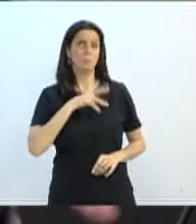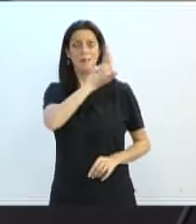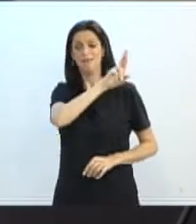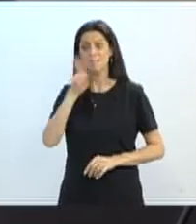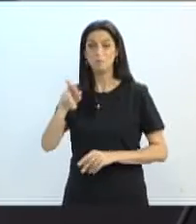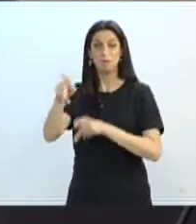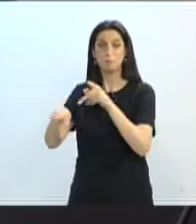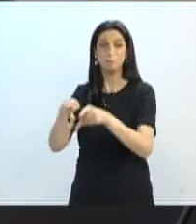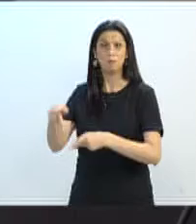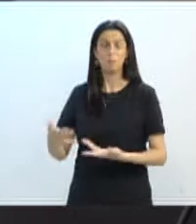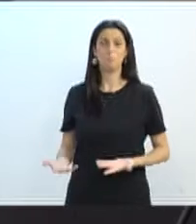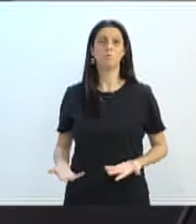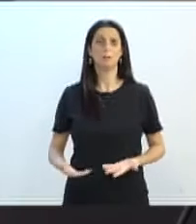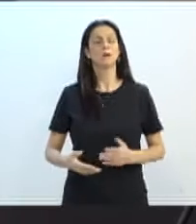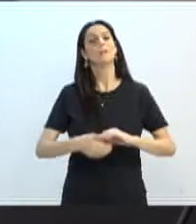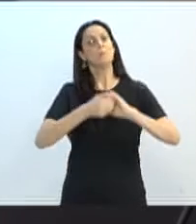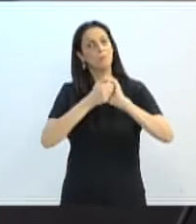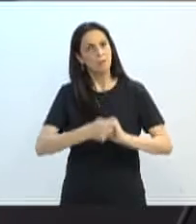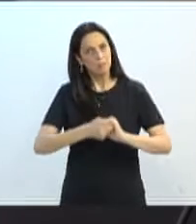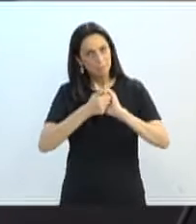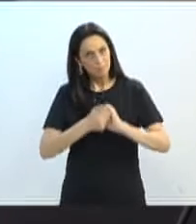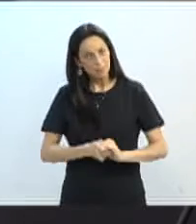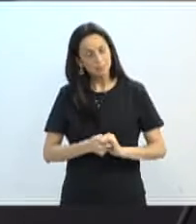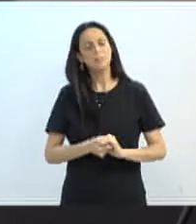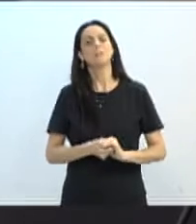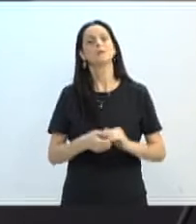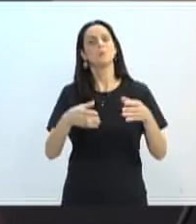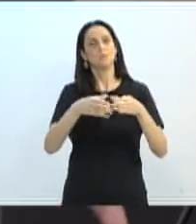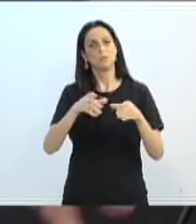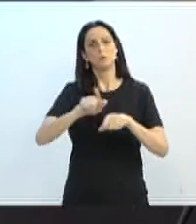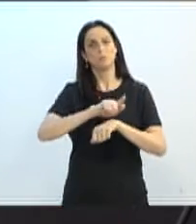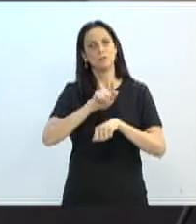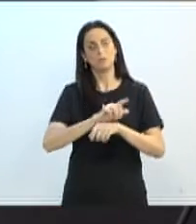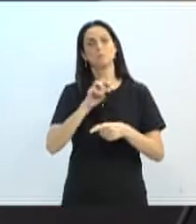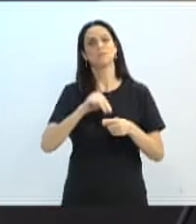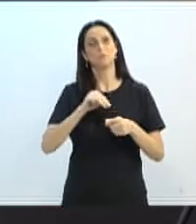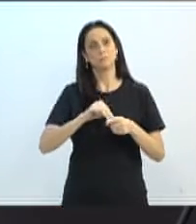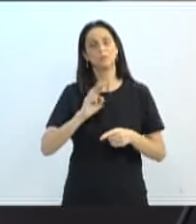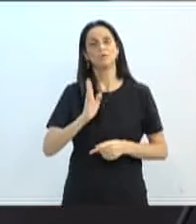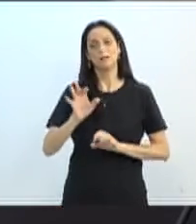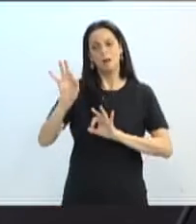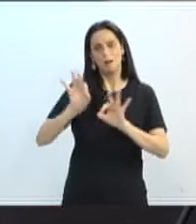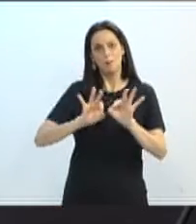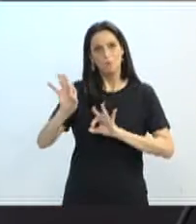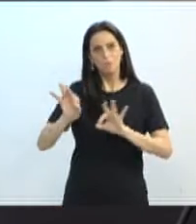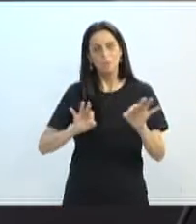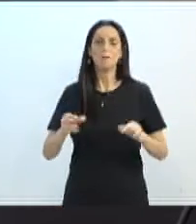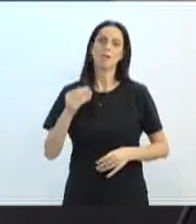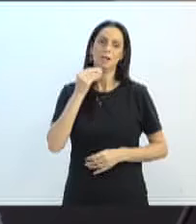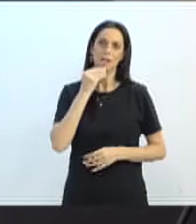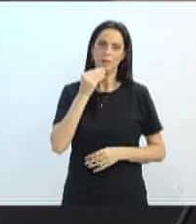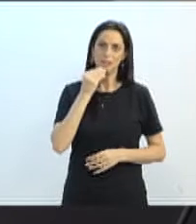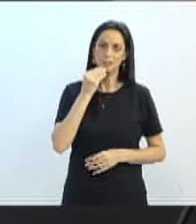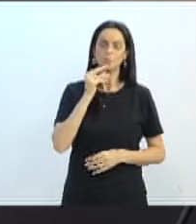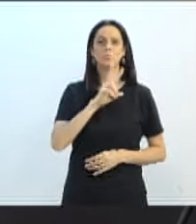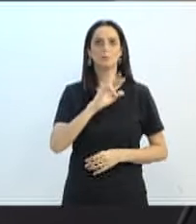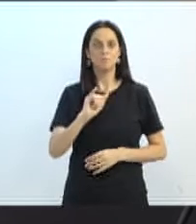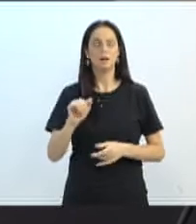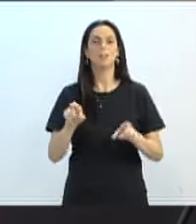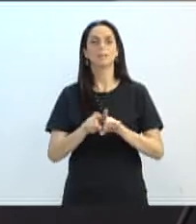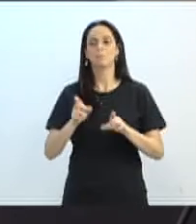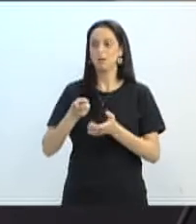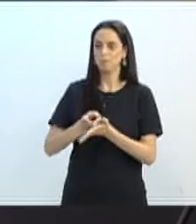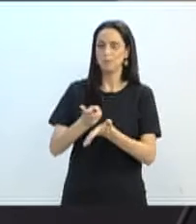nesse sentido a gente cumprimenta a gestão municipal por realmente estar desatando esse nó. Agora, lógico, a gente vai começar e vai